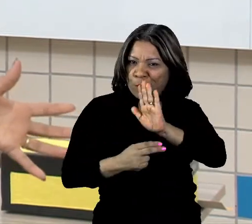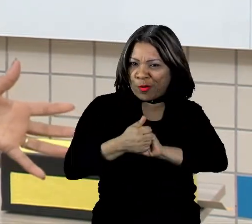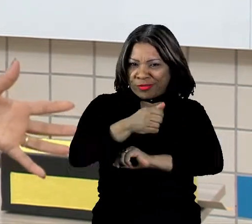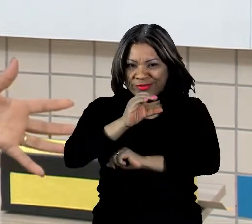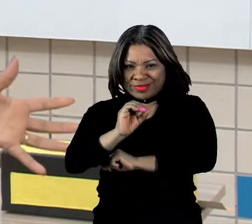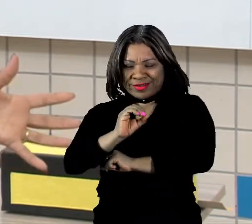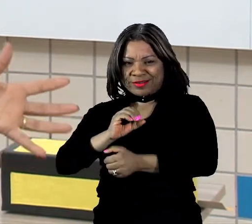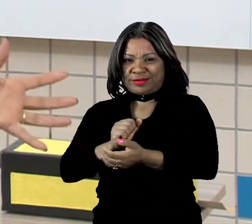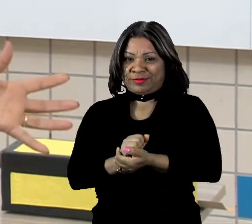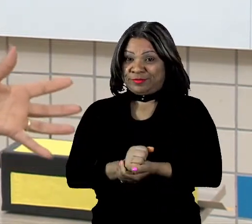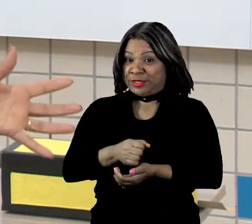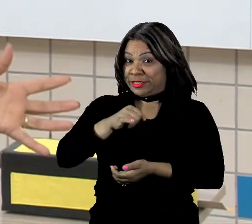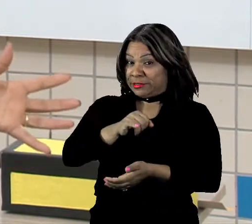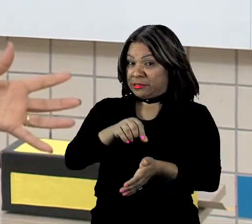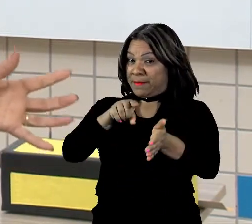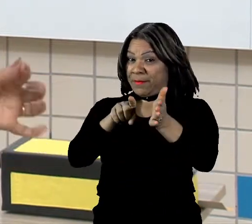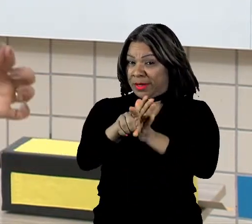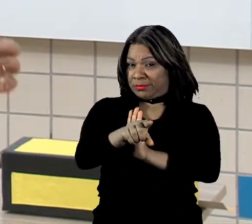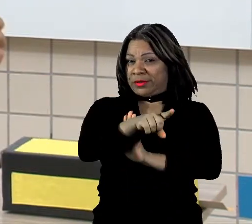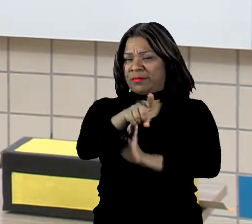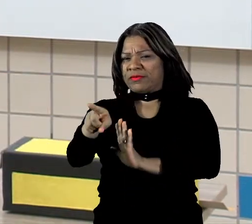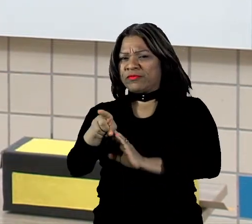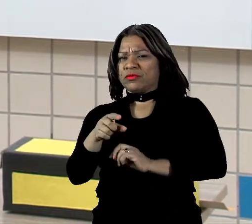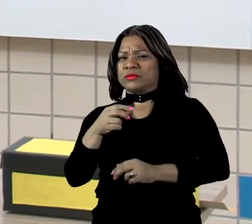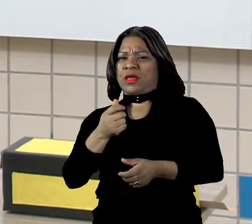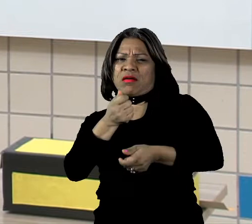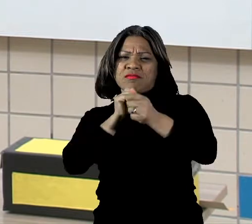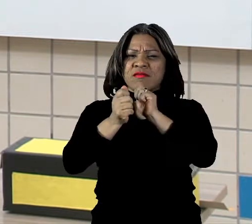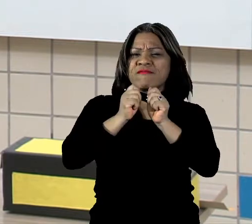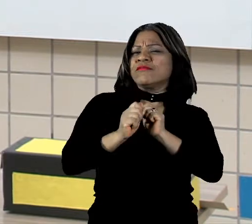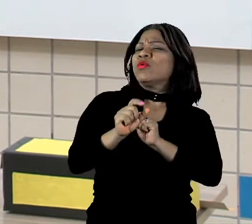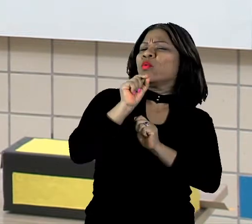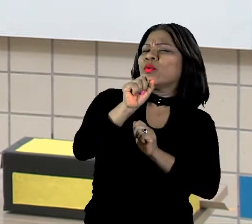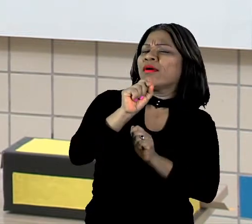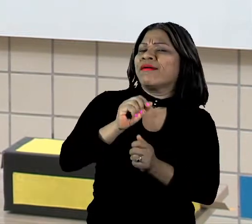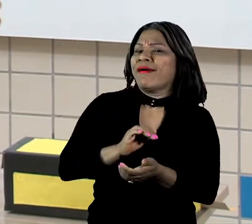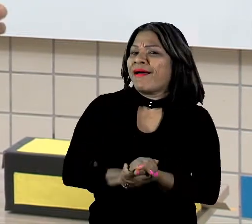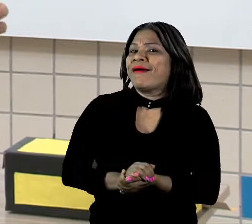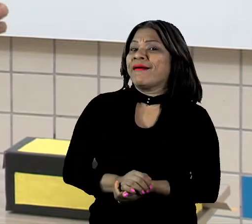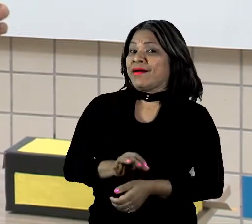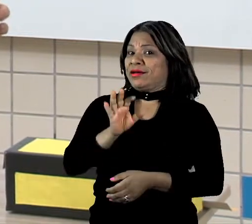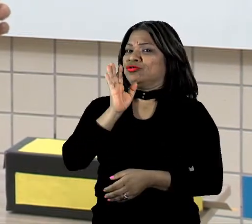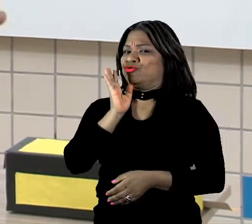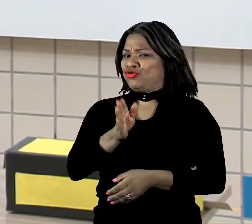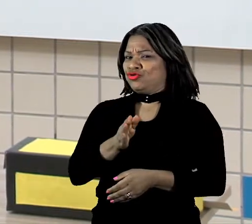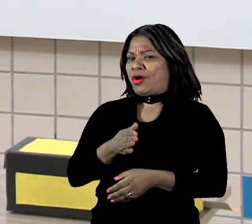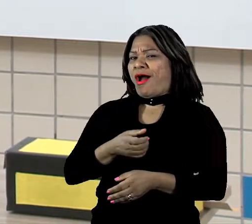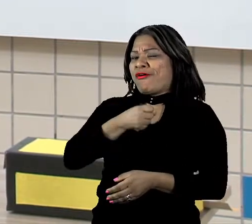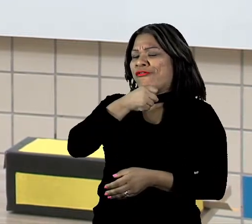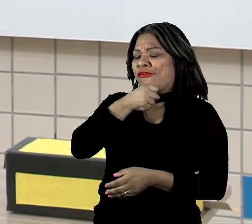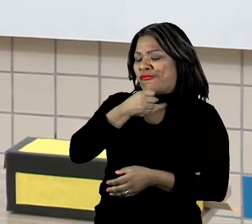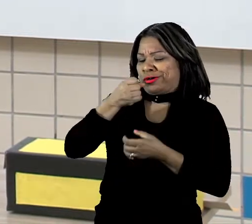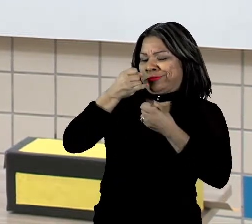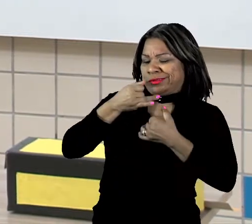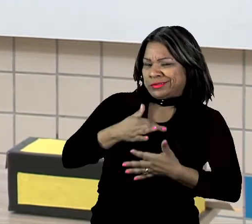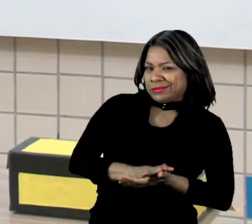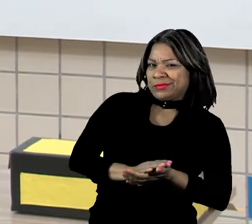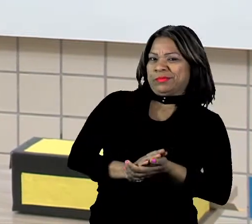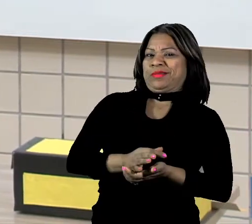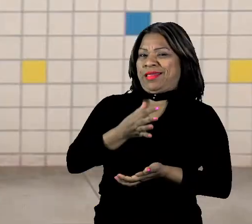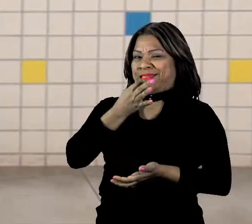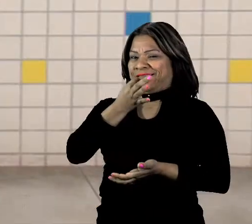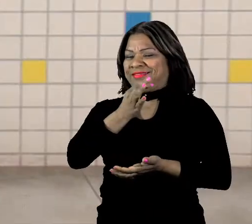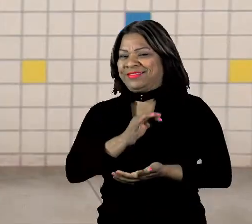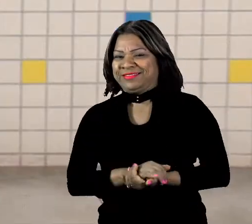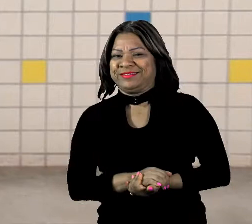perguntar para vocês o que é uma entrevista, está assim, ó, como dizia minha avó, na ponta da língua e responder o que é. Mas olha